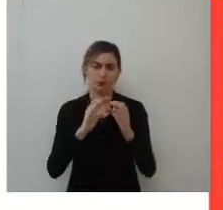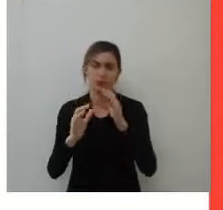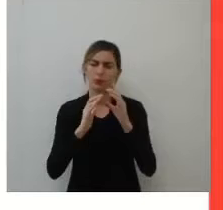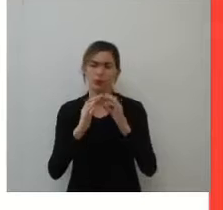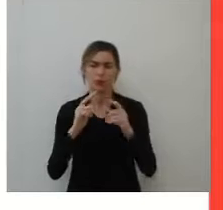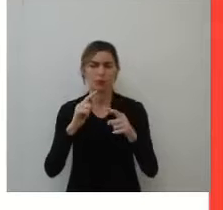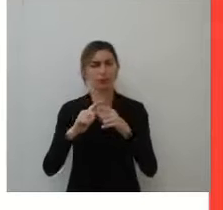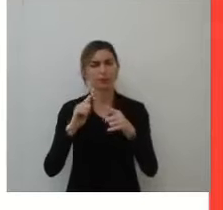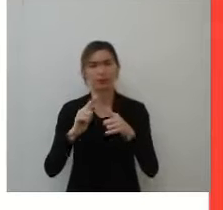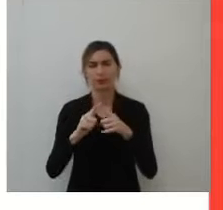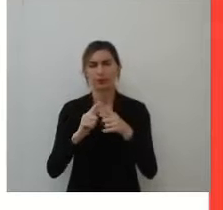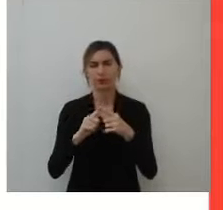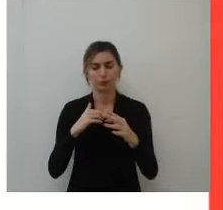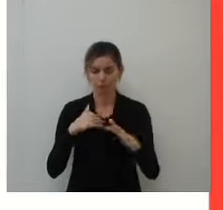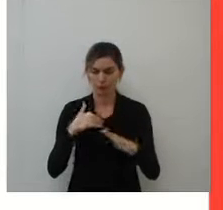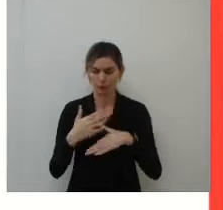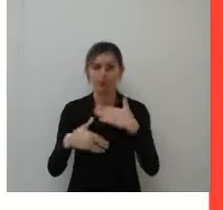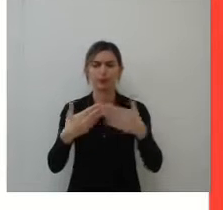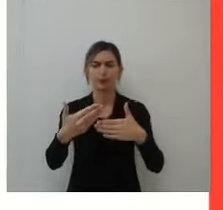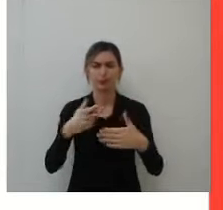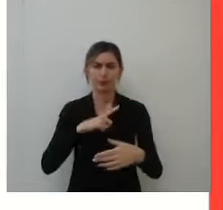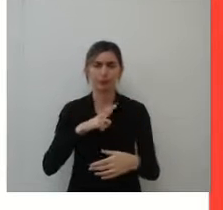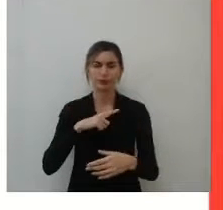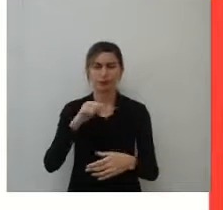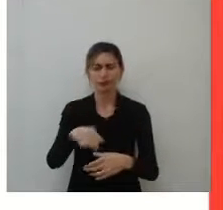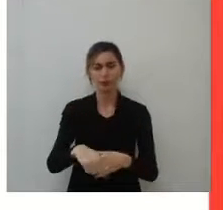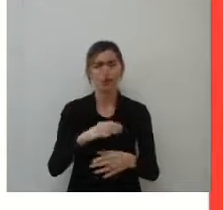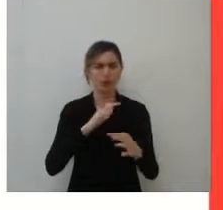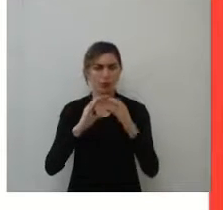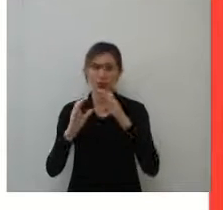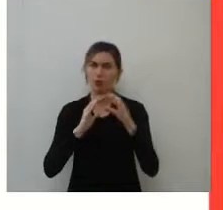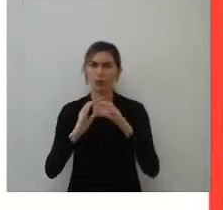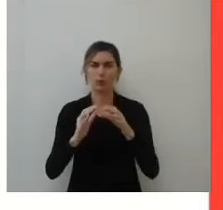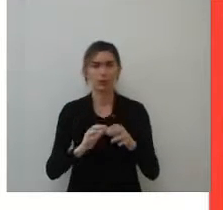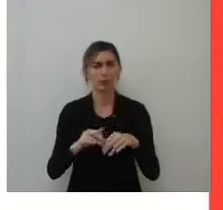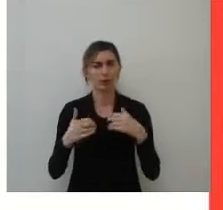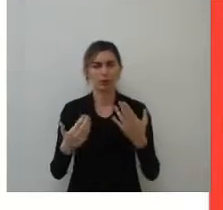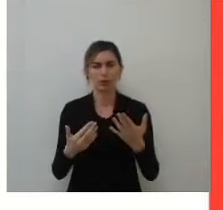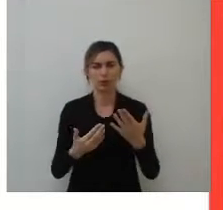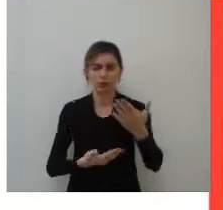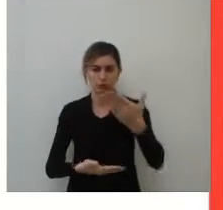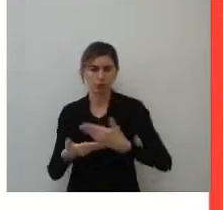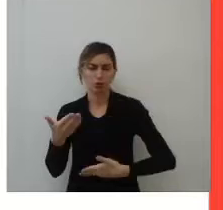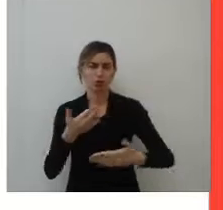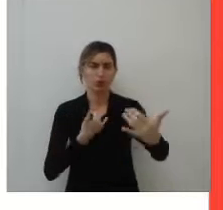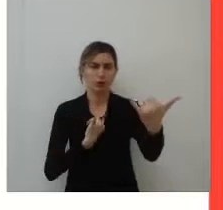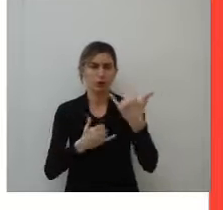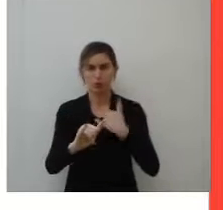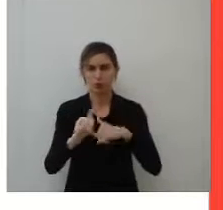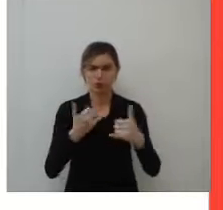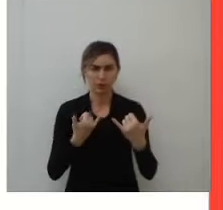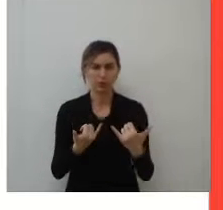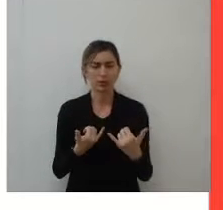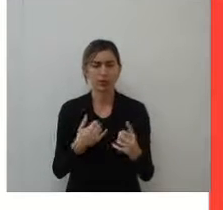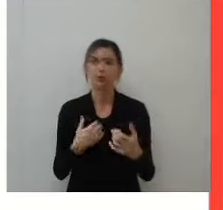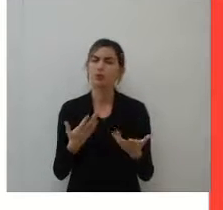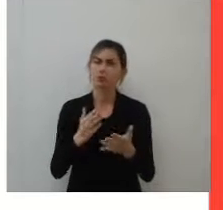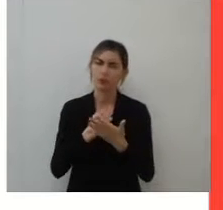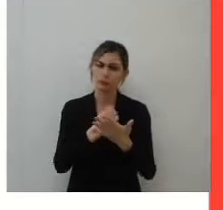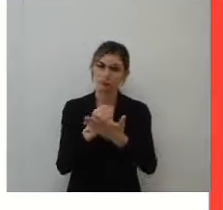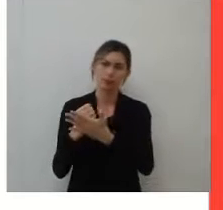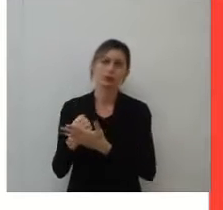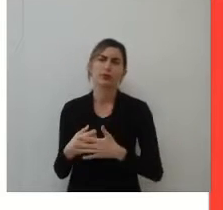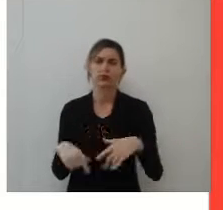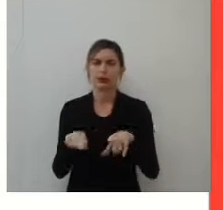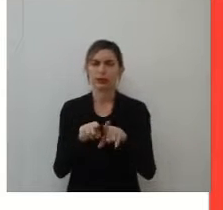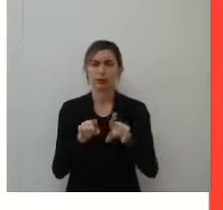até porque esse processo que a gente está tendo aqui é um processo de comunicação, tá? A gente está trocando informações aqui. E isso serve também